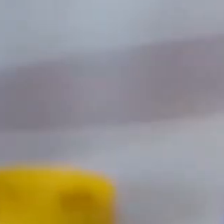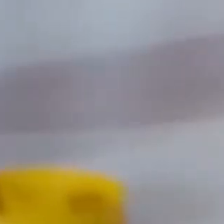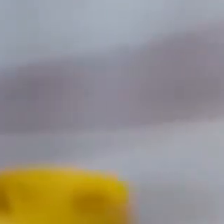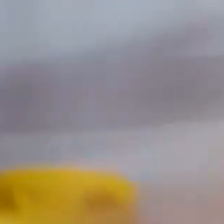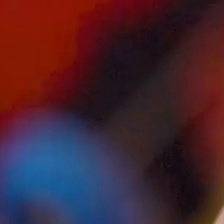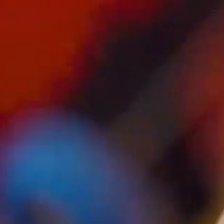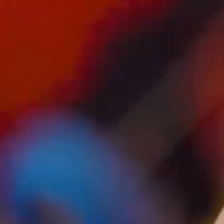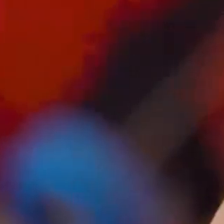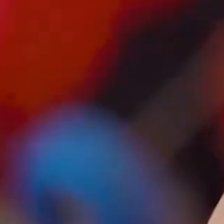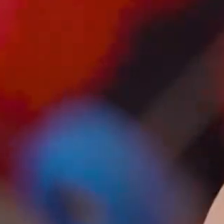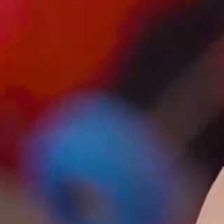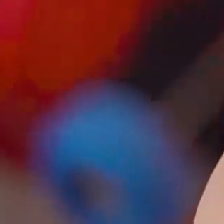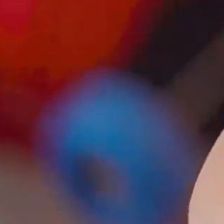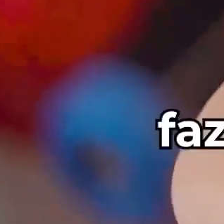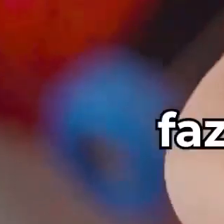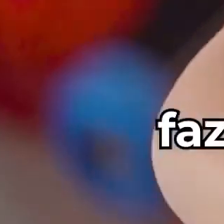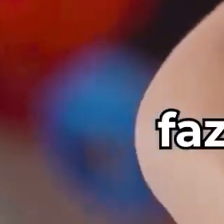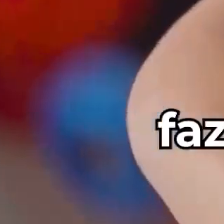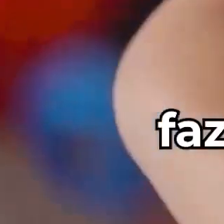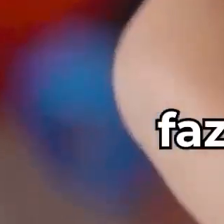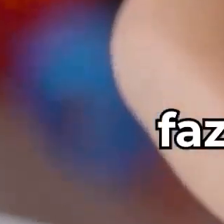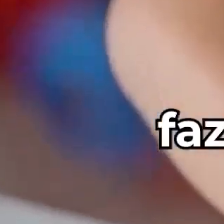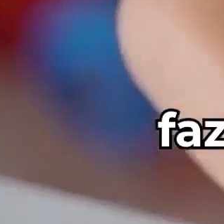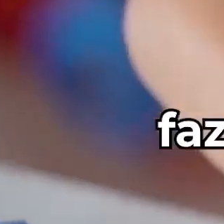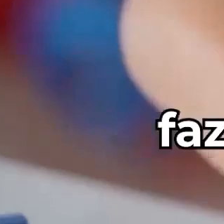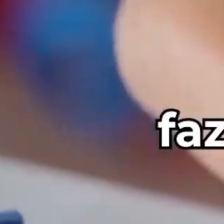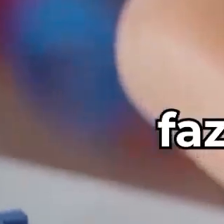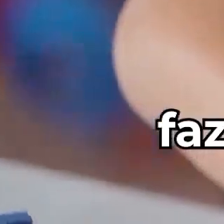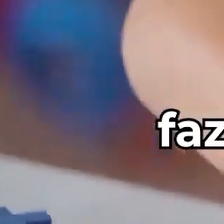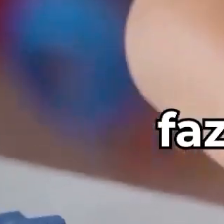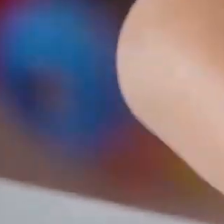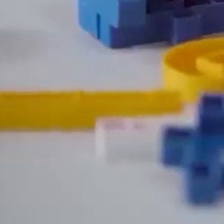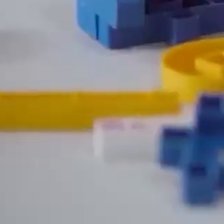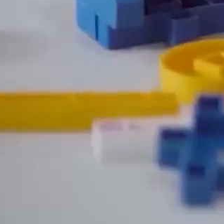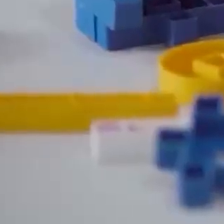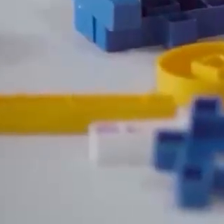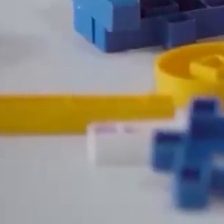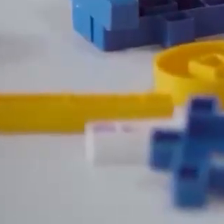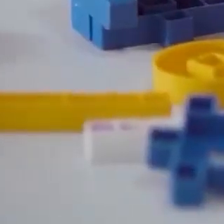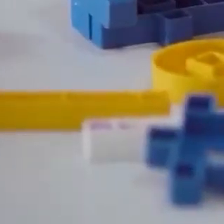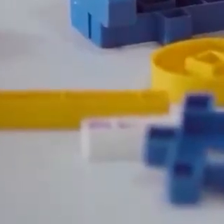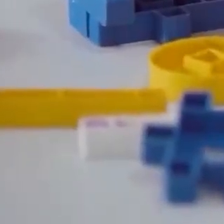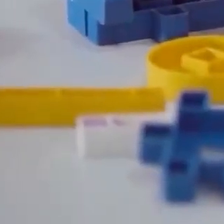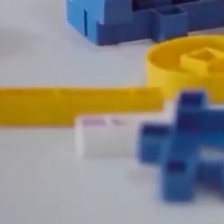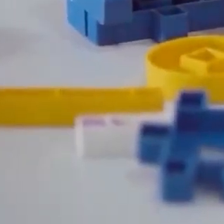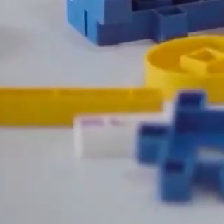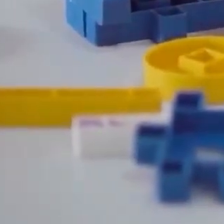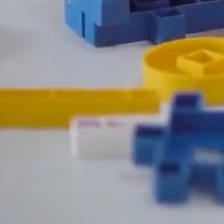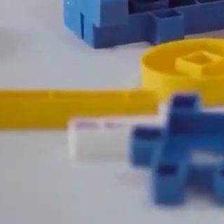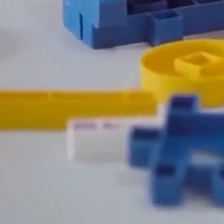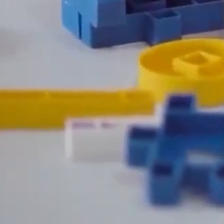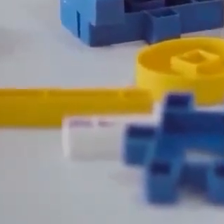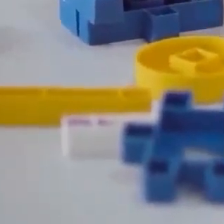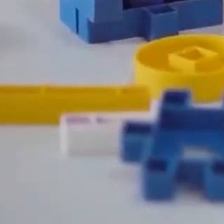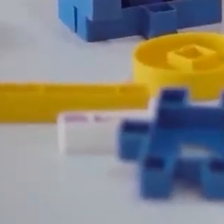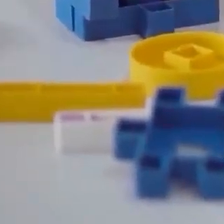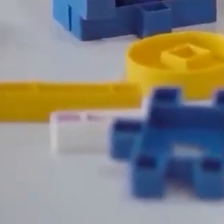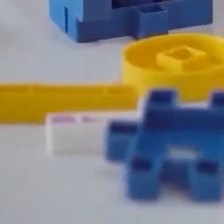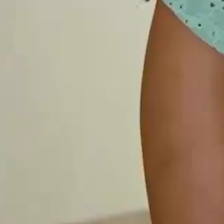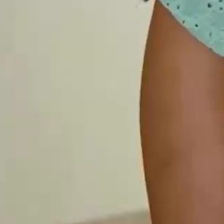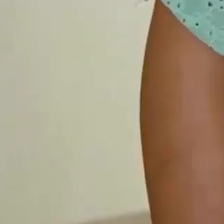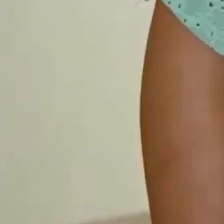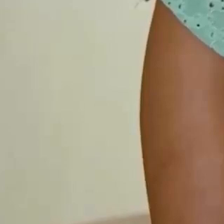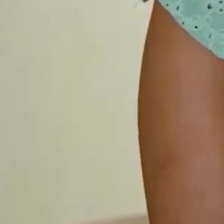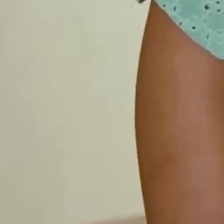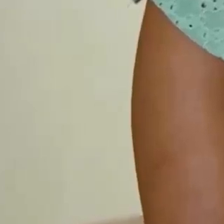correr atrás de um objetivo, fazer uma faculdade, com todo o esforço. Vai ter um futuro melhor. Então é muito bom porque o Bolsa